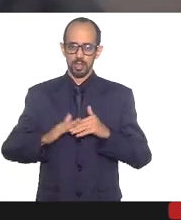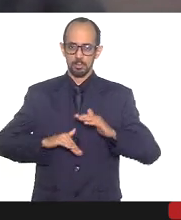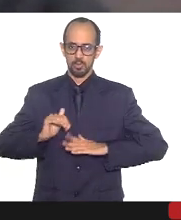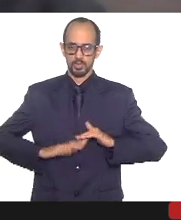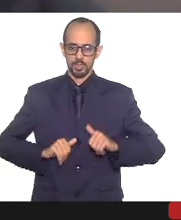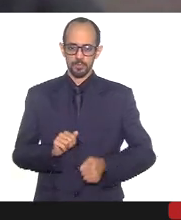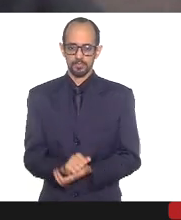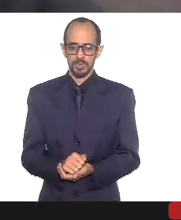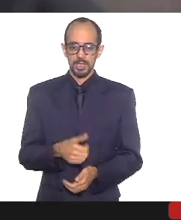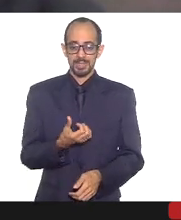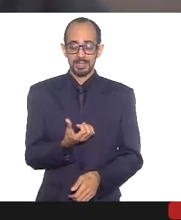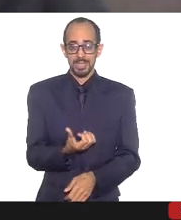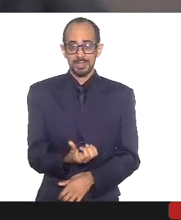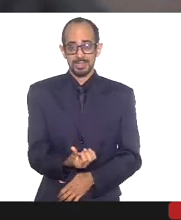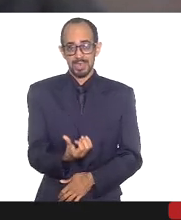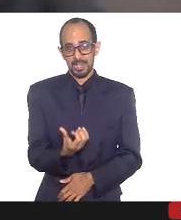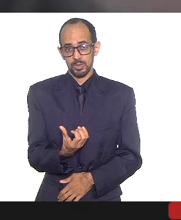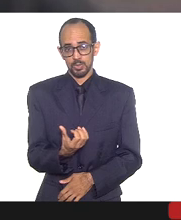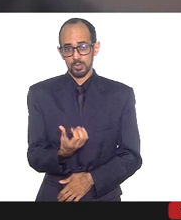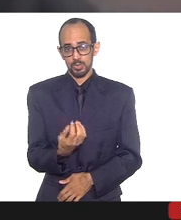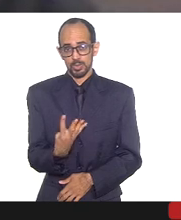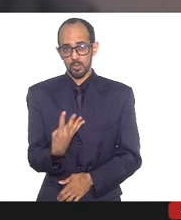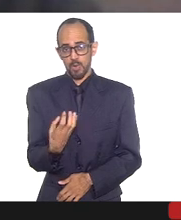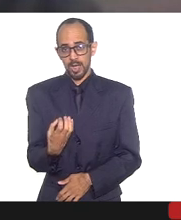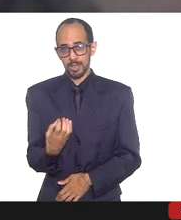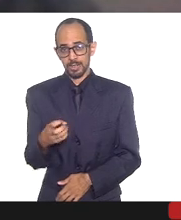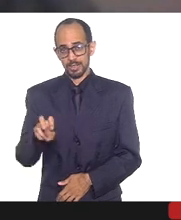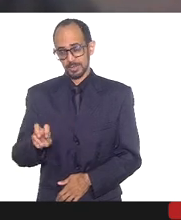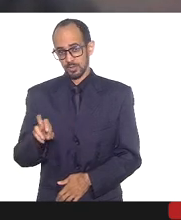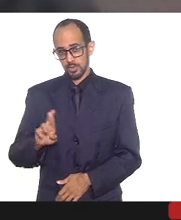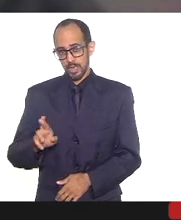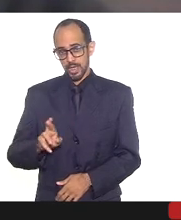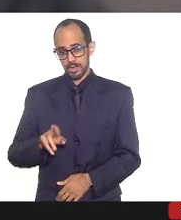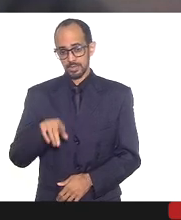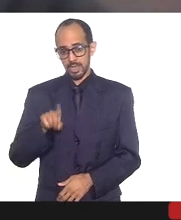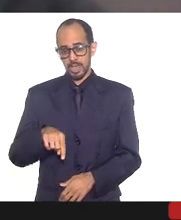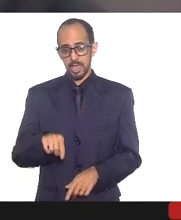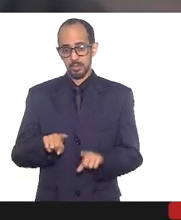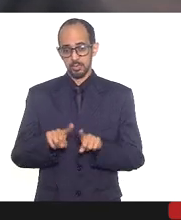R$ 670,45 é o salário inicial dos funcionários de escola,